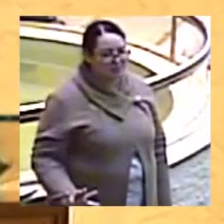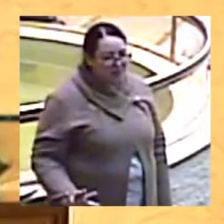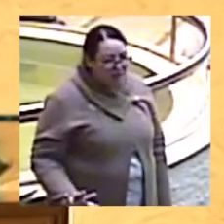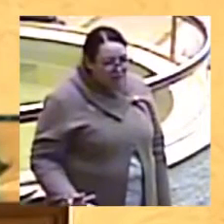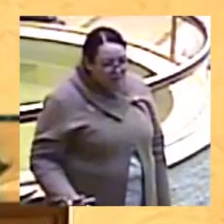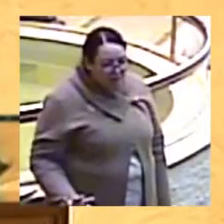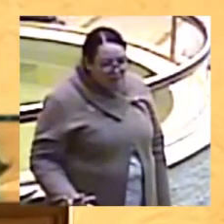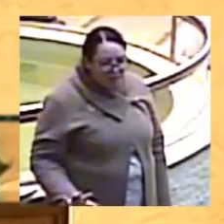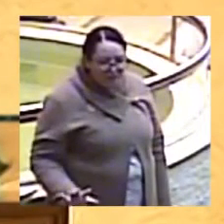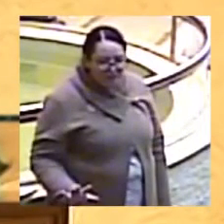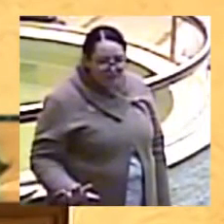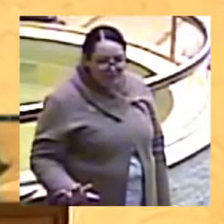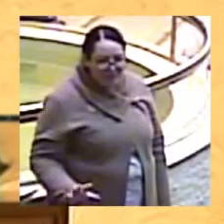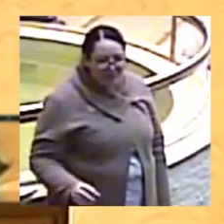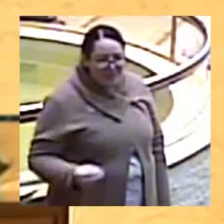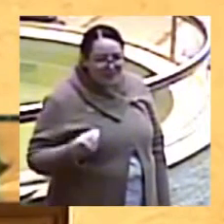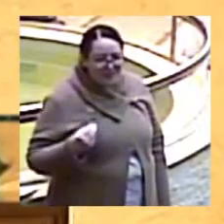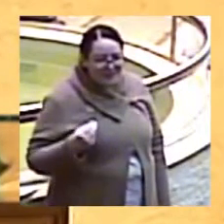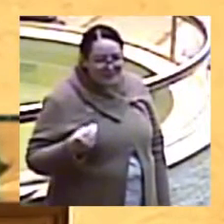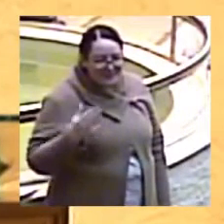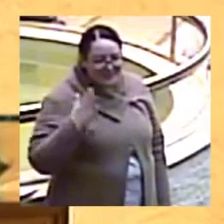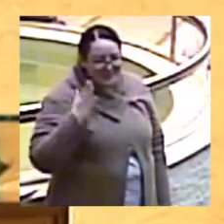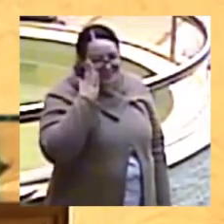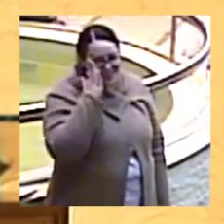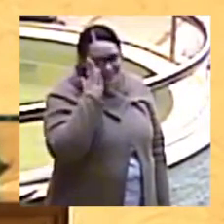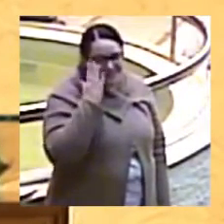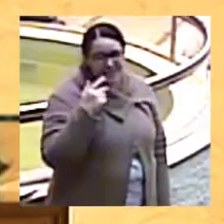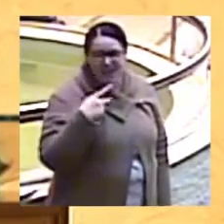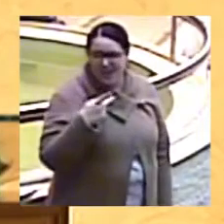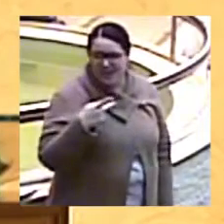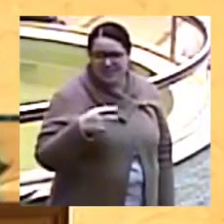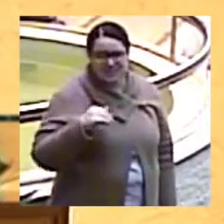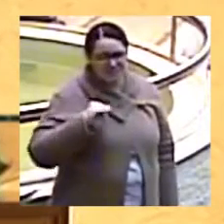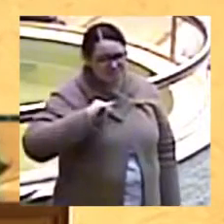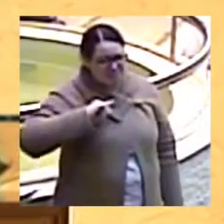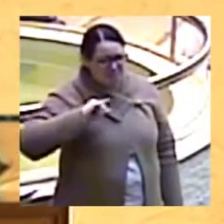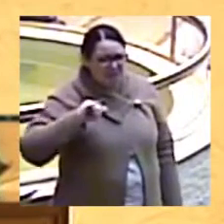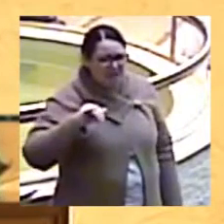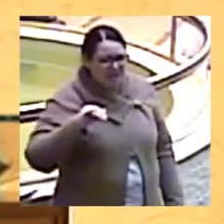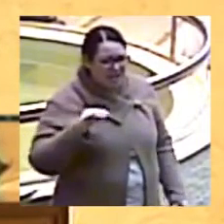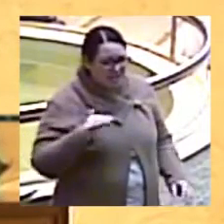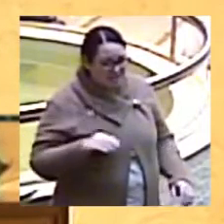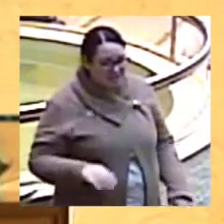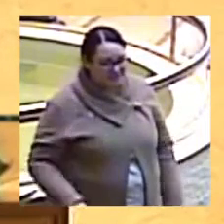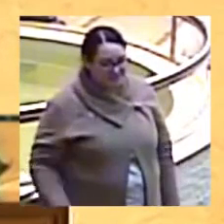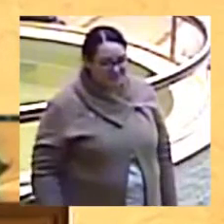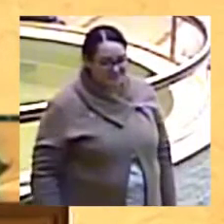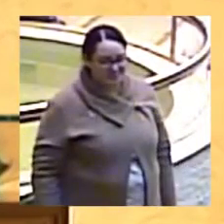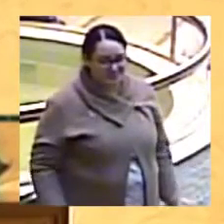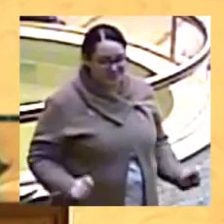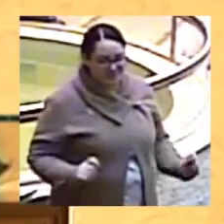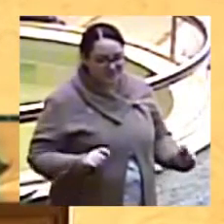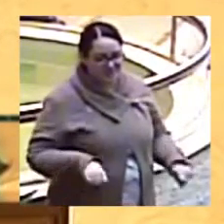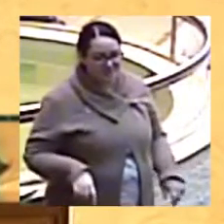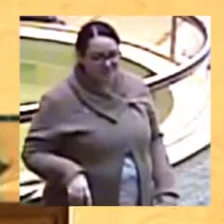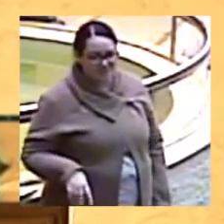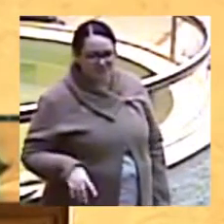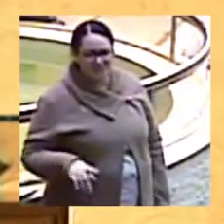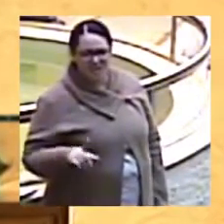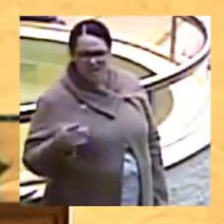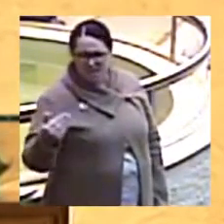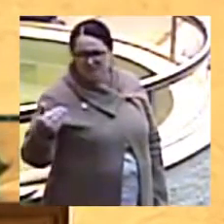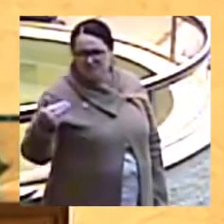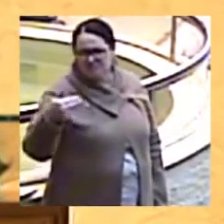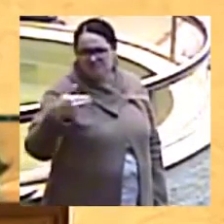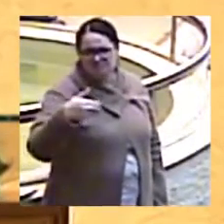Ele está na igreja Adventista, no sábado de manhã, no domingo está em outra igreja, na quarta em outra igreja, e é o chamado